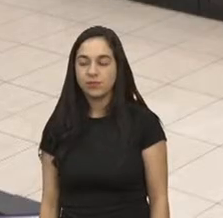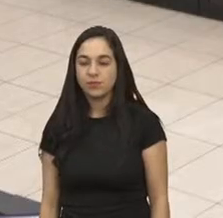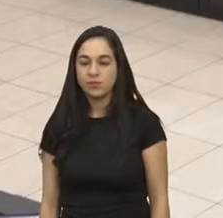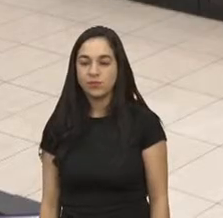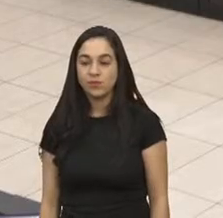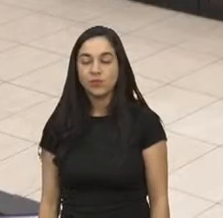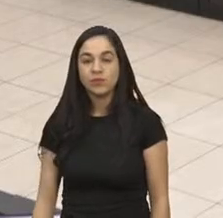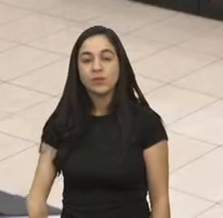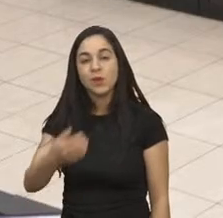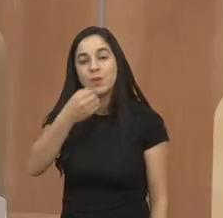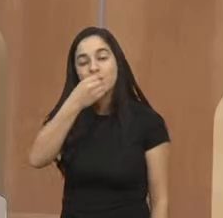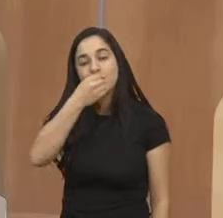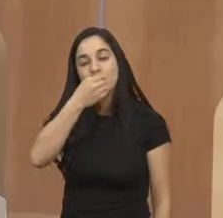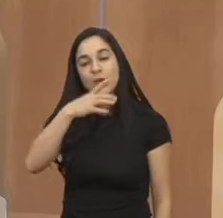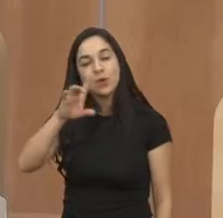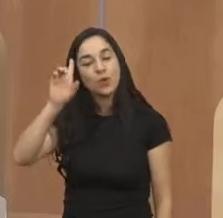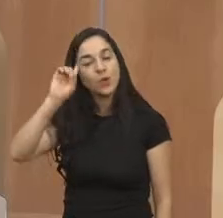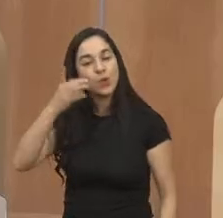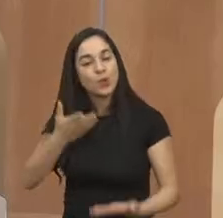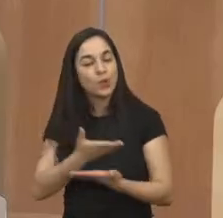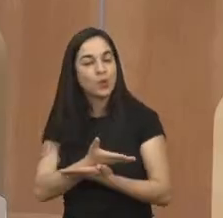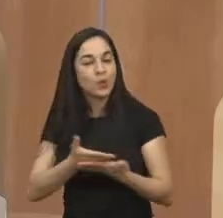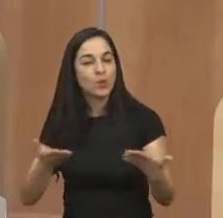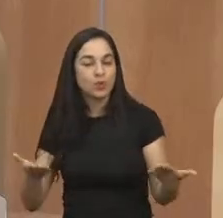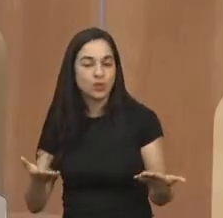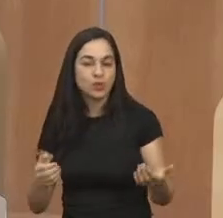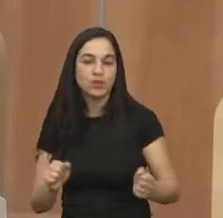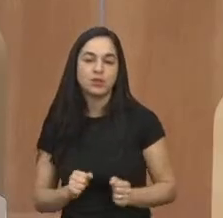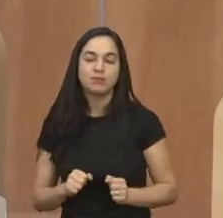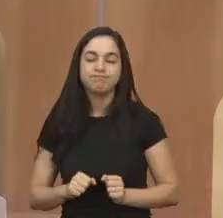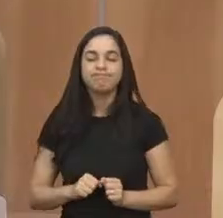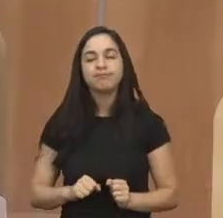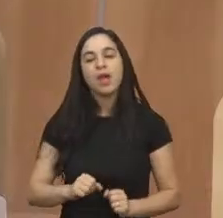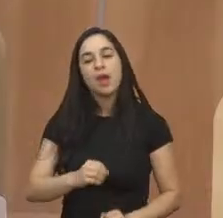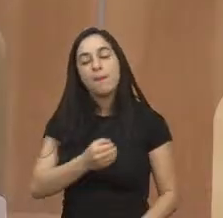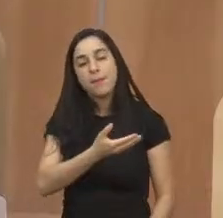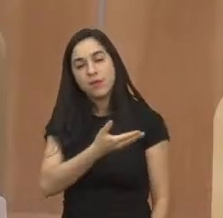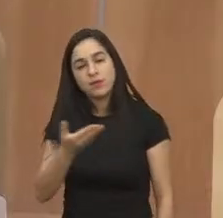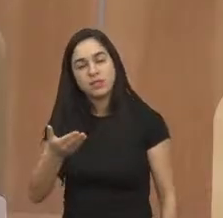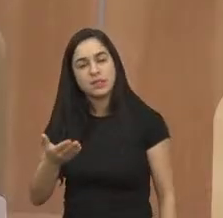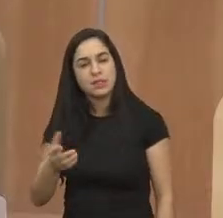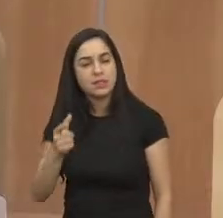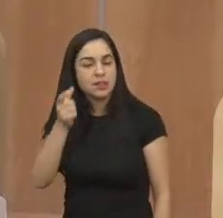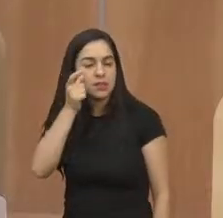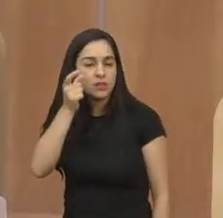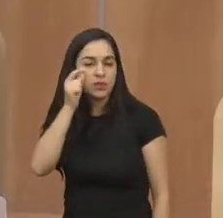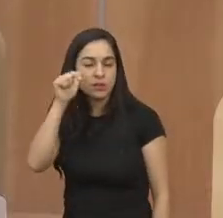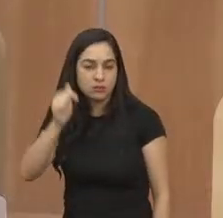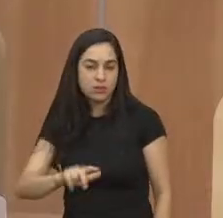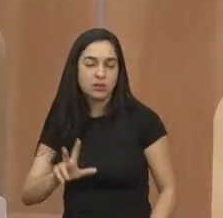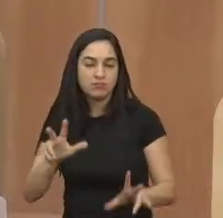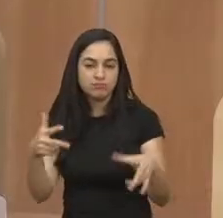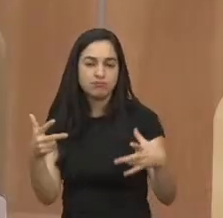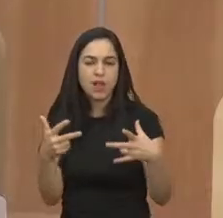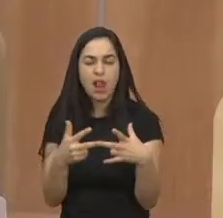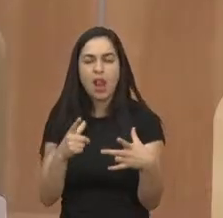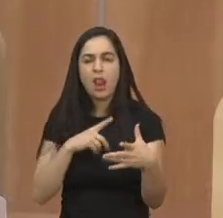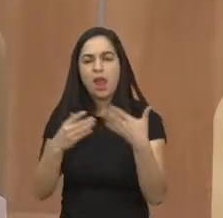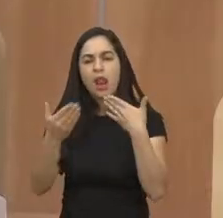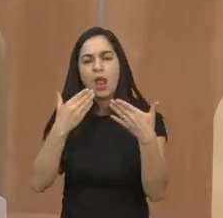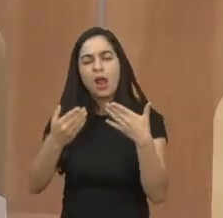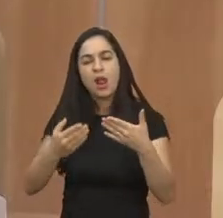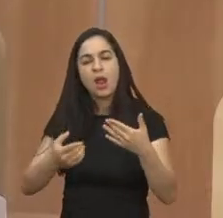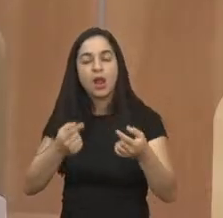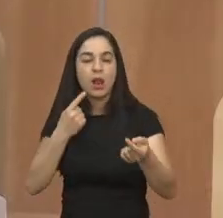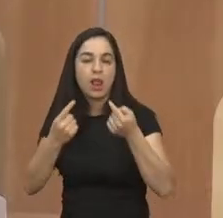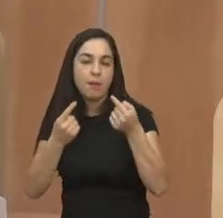Bom dia a todos, quero cumprimentar você que nos acompanha em mais uma sessão de Câmara, num momento importantíssimo de debate de um